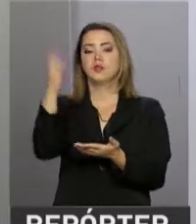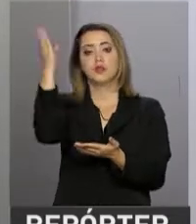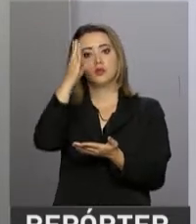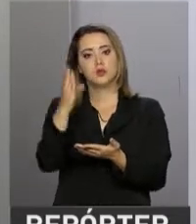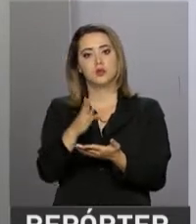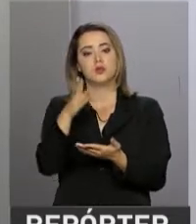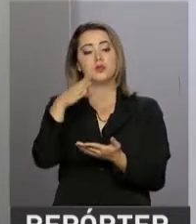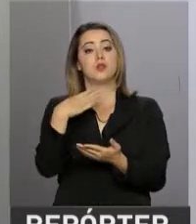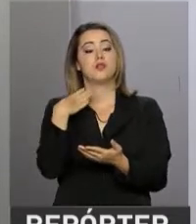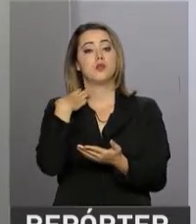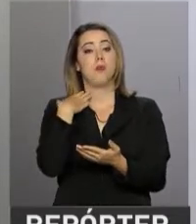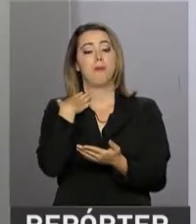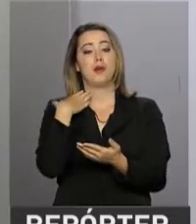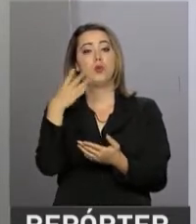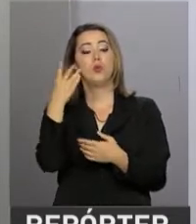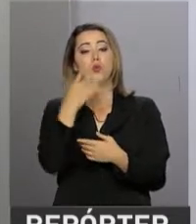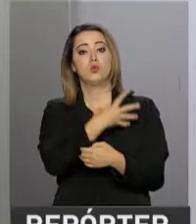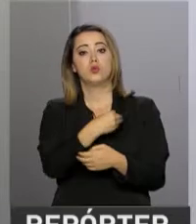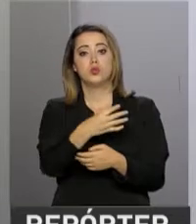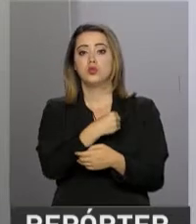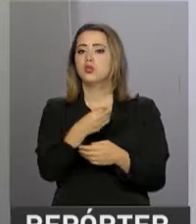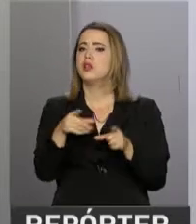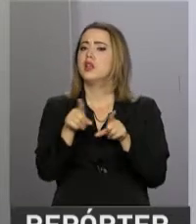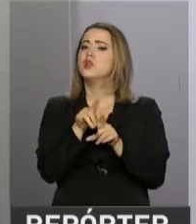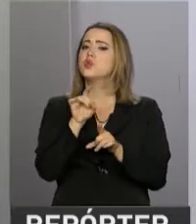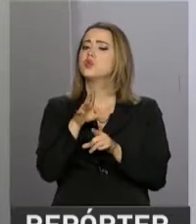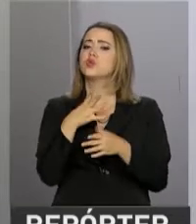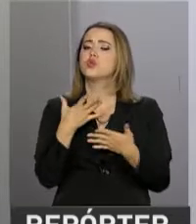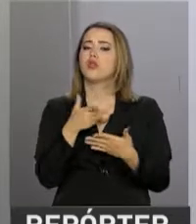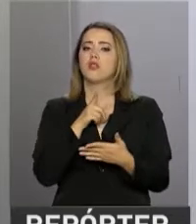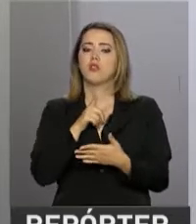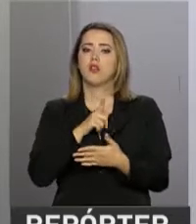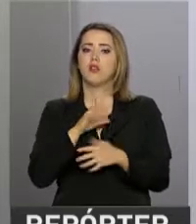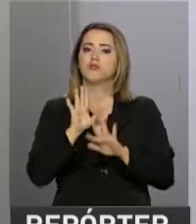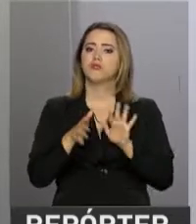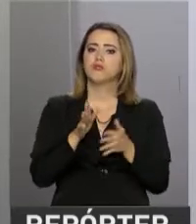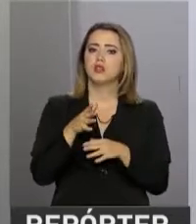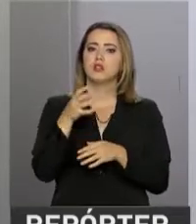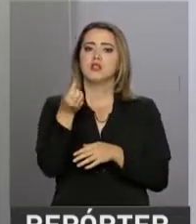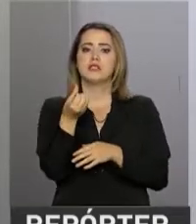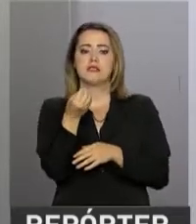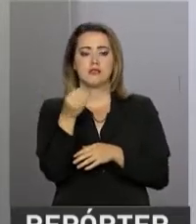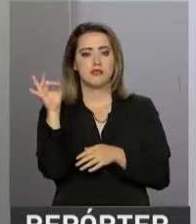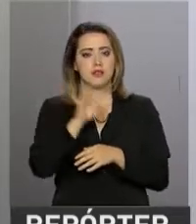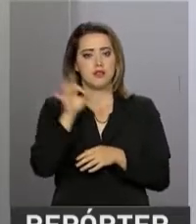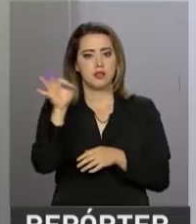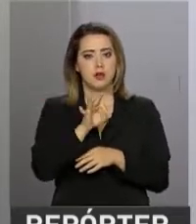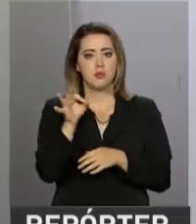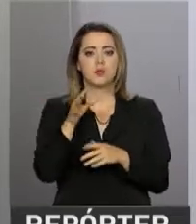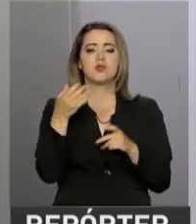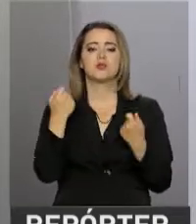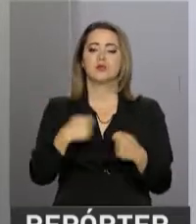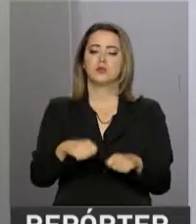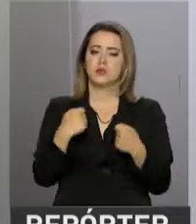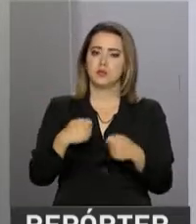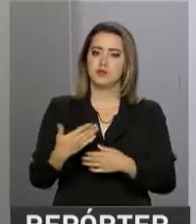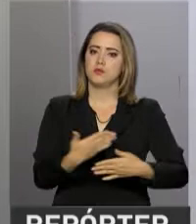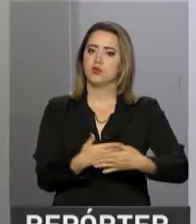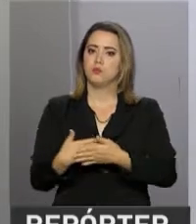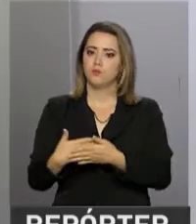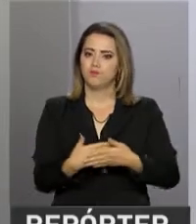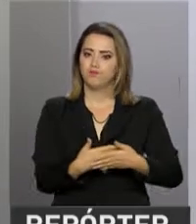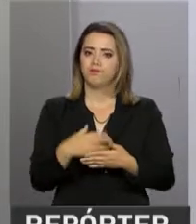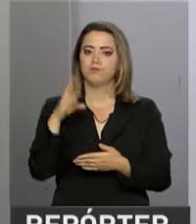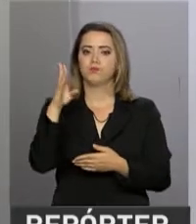brasileira de bancos de leite humano consegue suprir aproximadamente só 60% da demanda para bebês internados